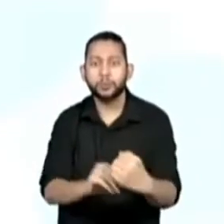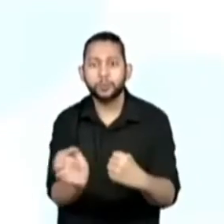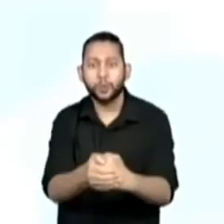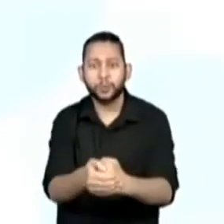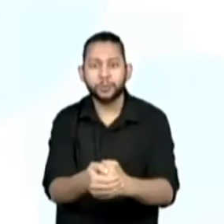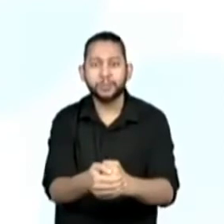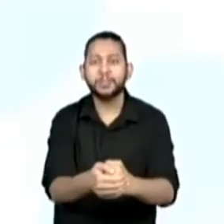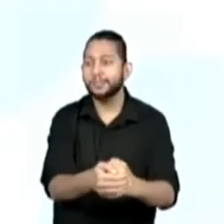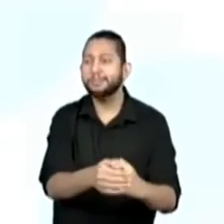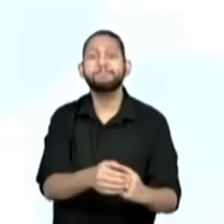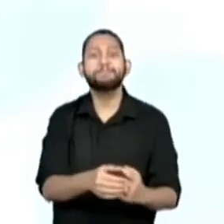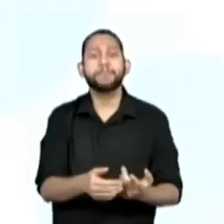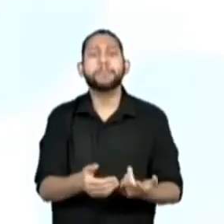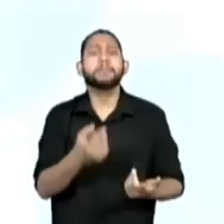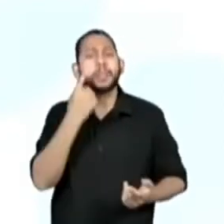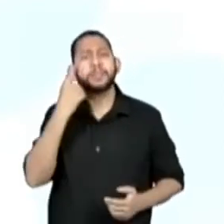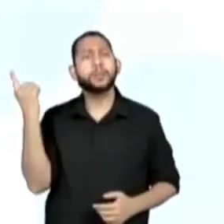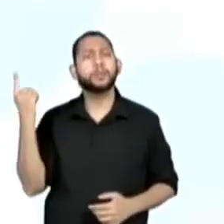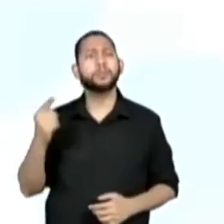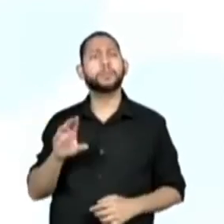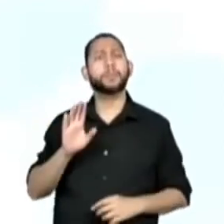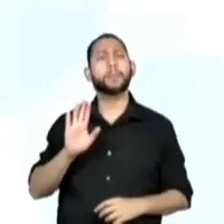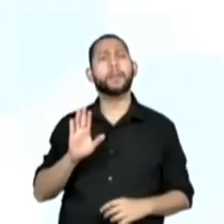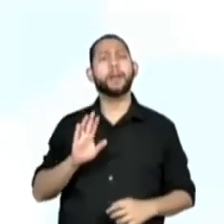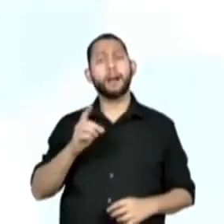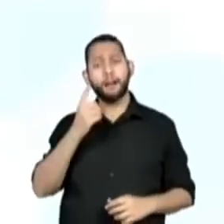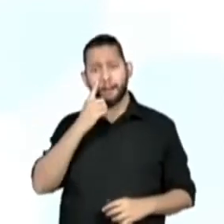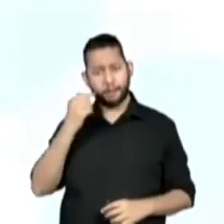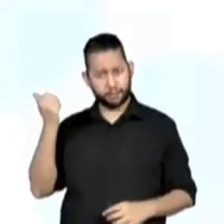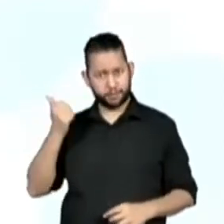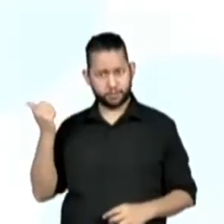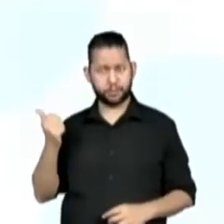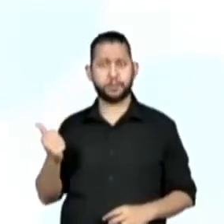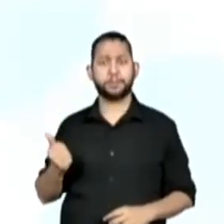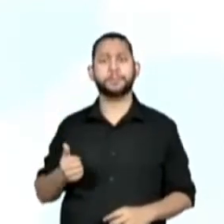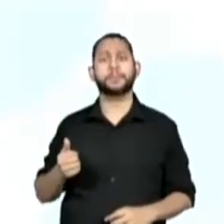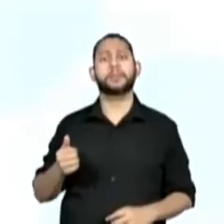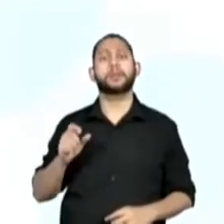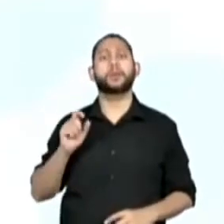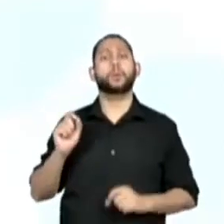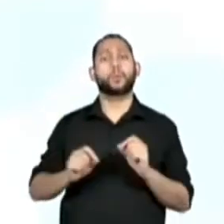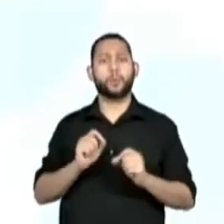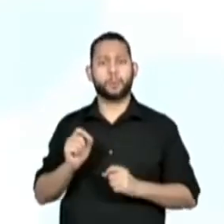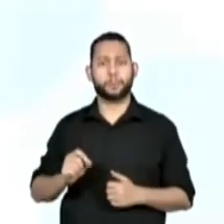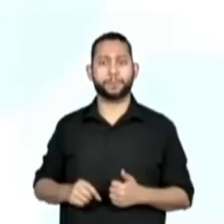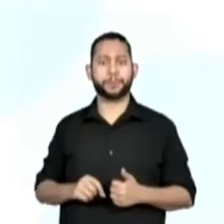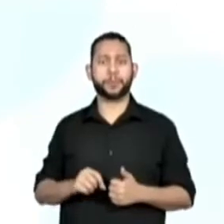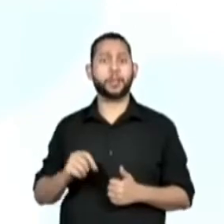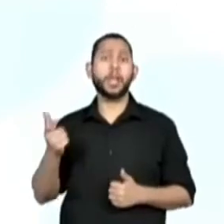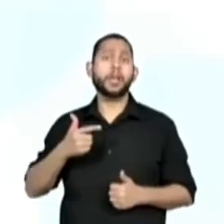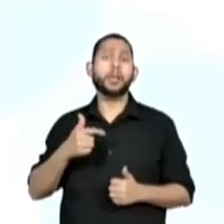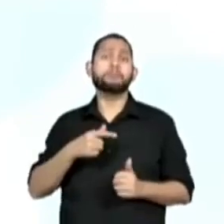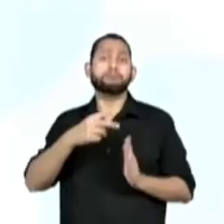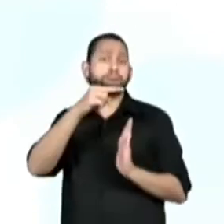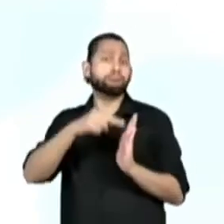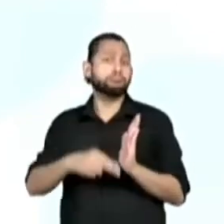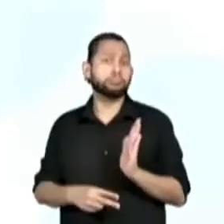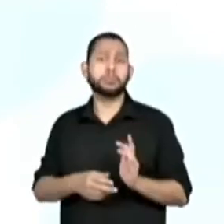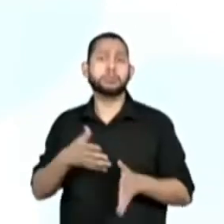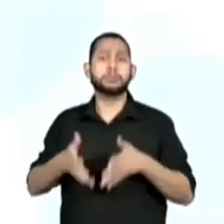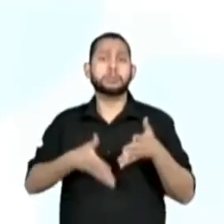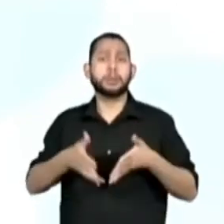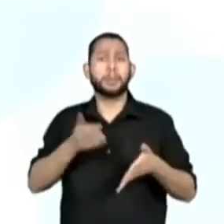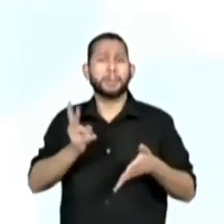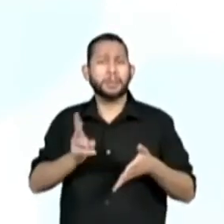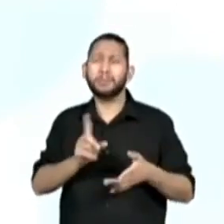ele usou para não ficar repetindo? Porque ele poderia ter escrito assim: O primeiro cabritinho escondeu-se